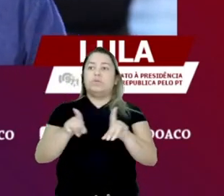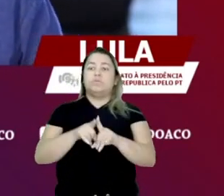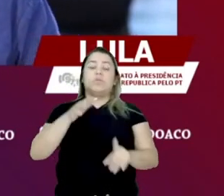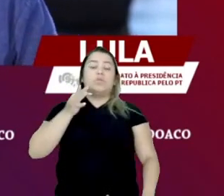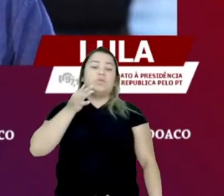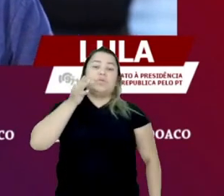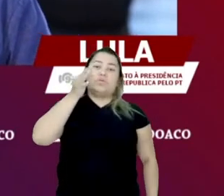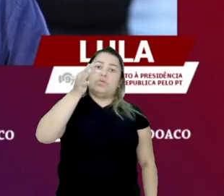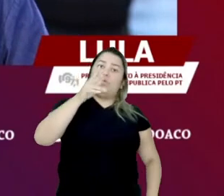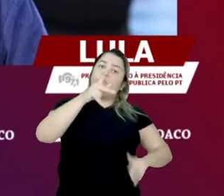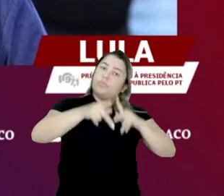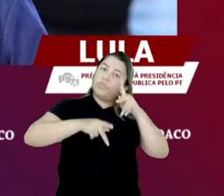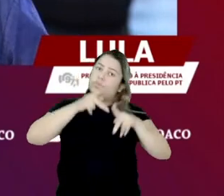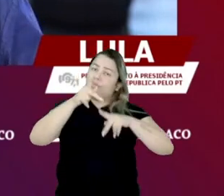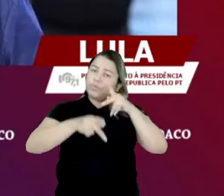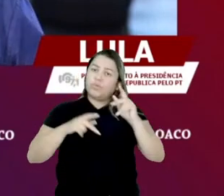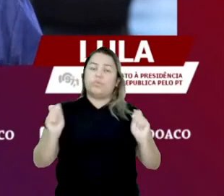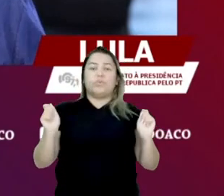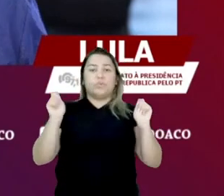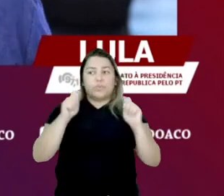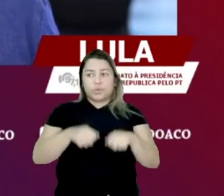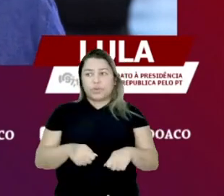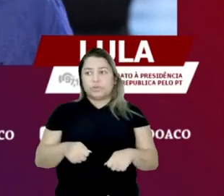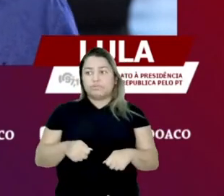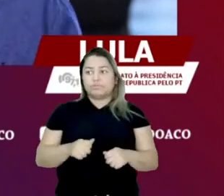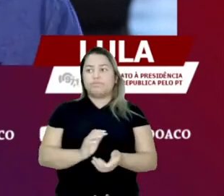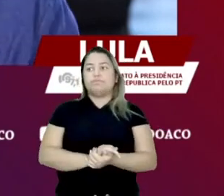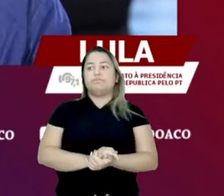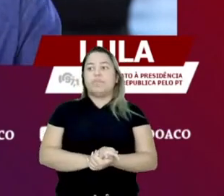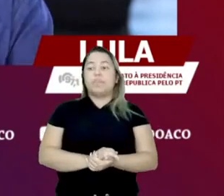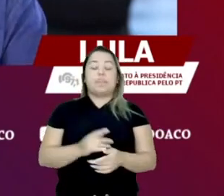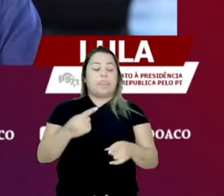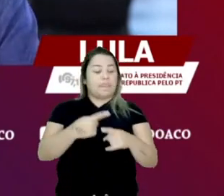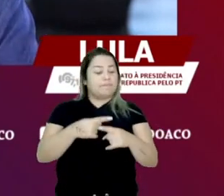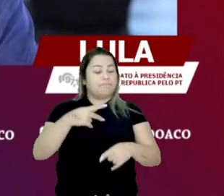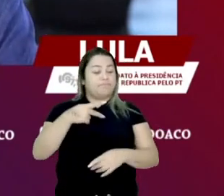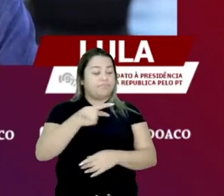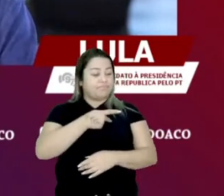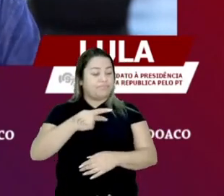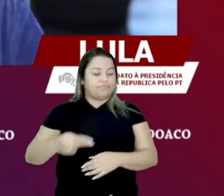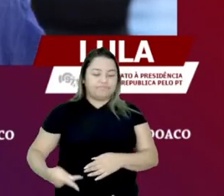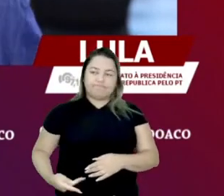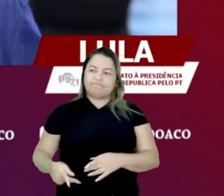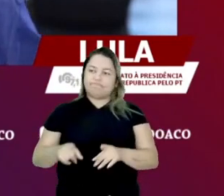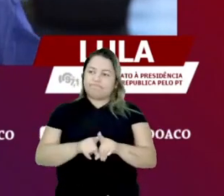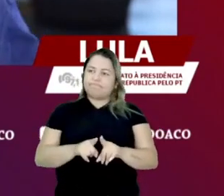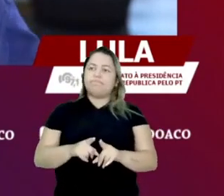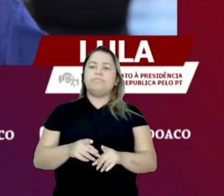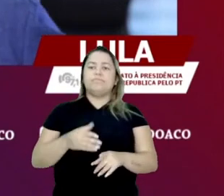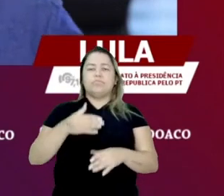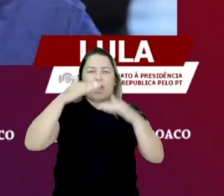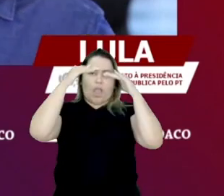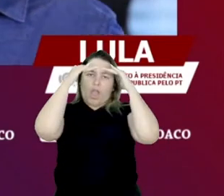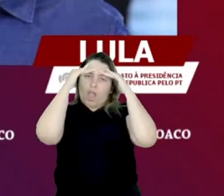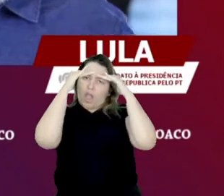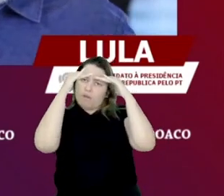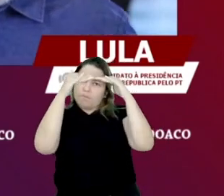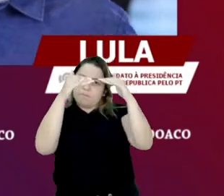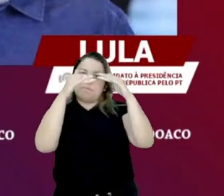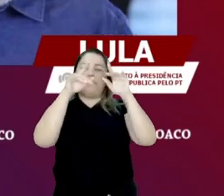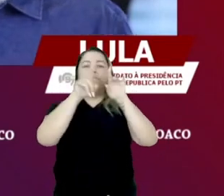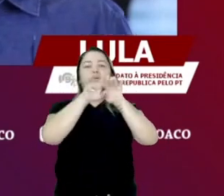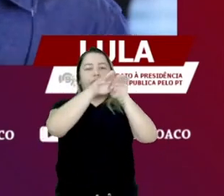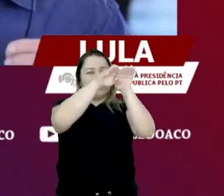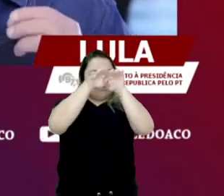com decência, sabe, que governa em prol do povo. Essa tua pergunta me permite fazer uma coisa importante, se você permitir,